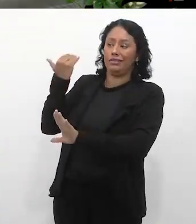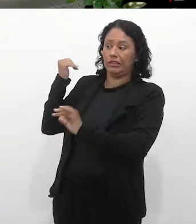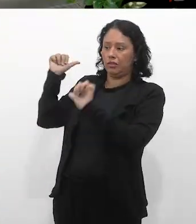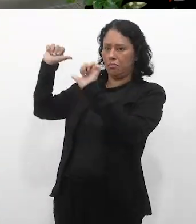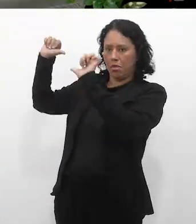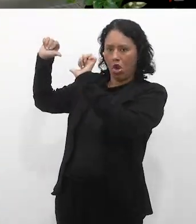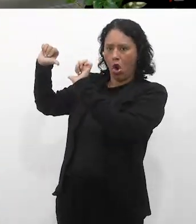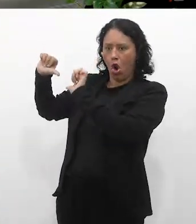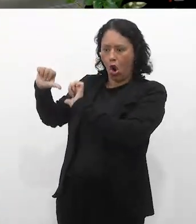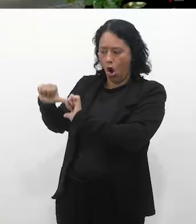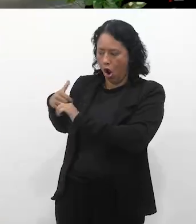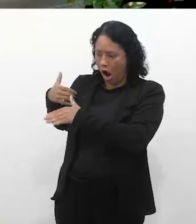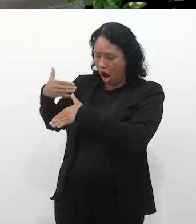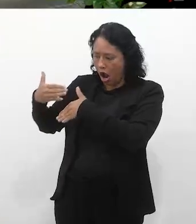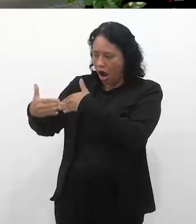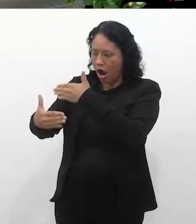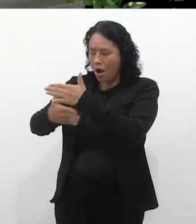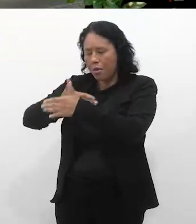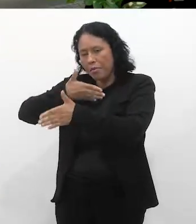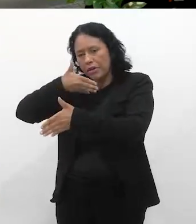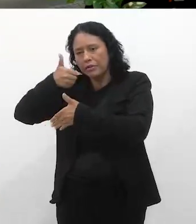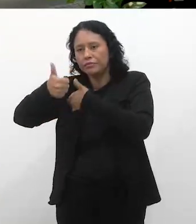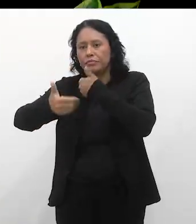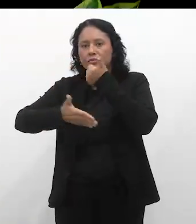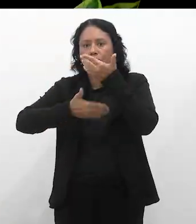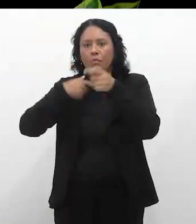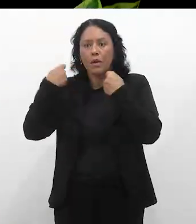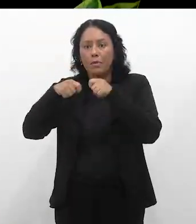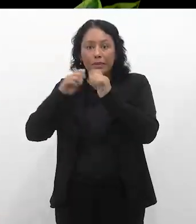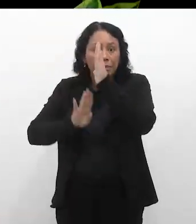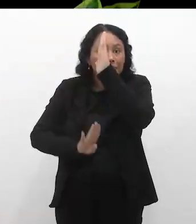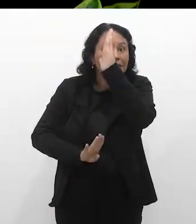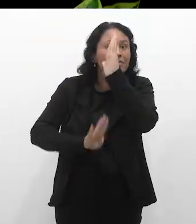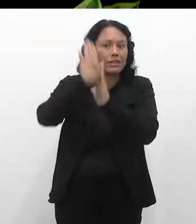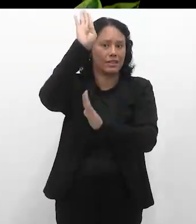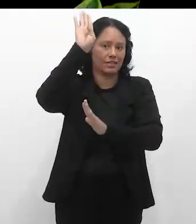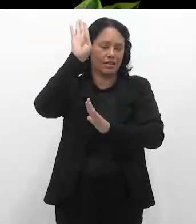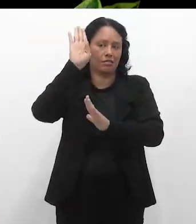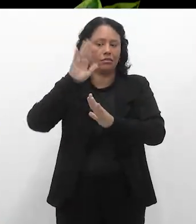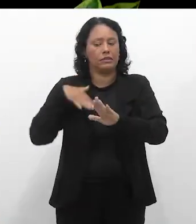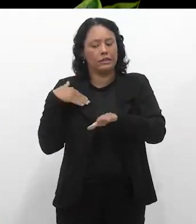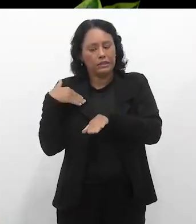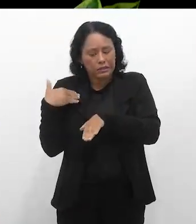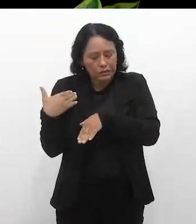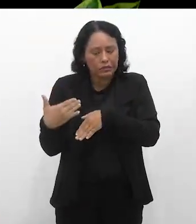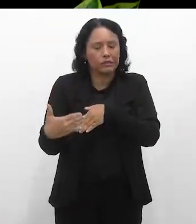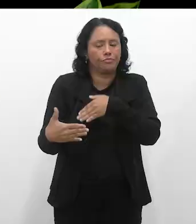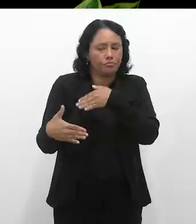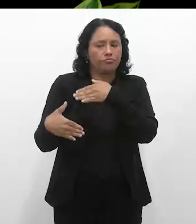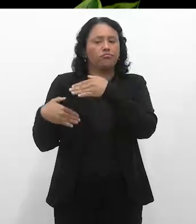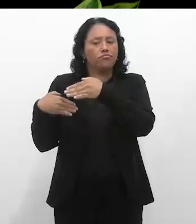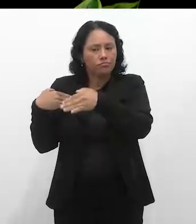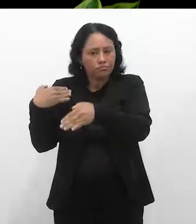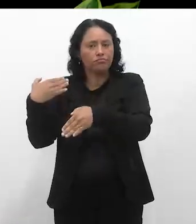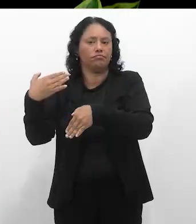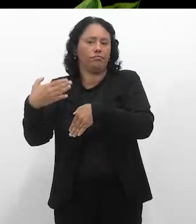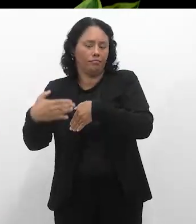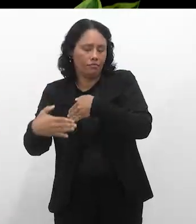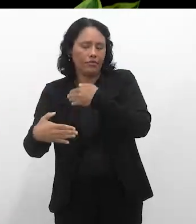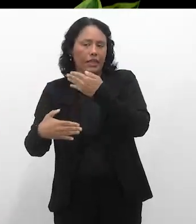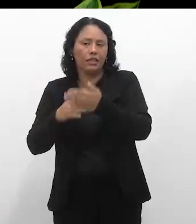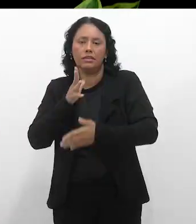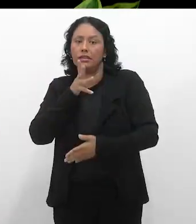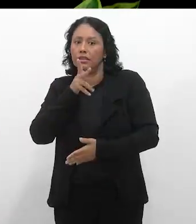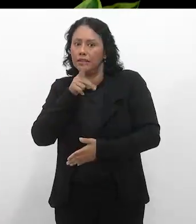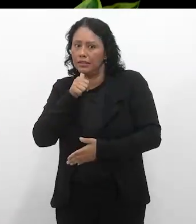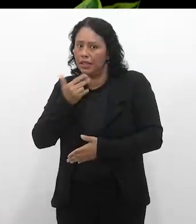pior, tá? Mas a gente, assim, precisa avançar muito ainda. Estamos caminhando, passinhos lentos. Bem